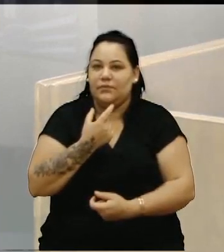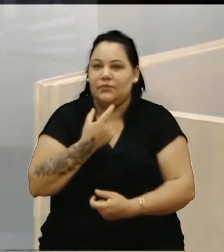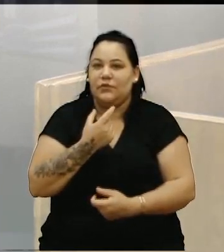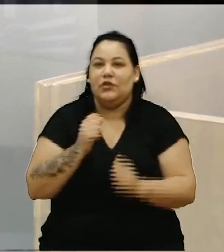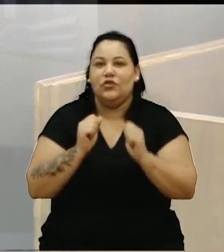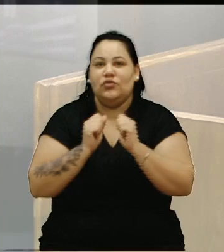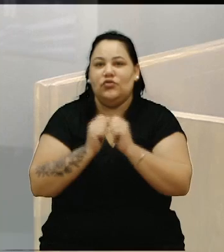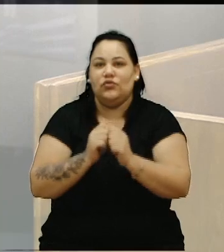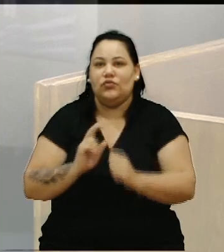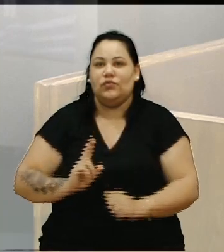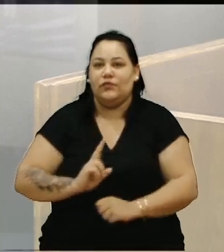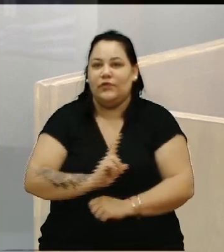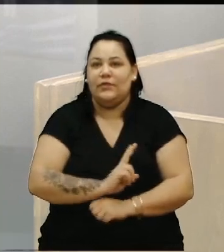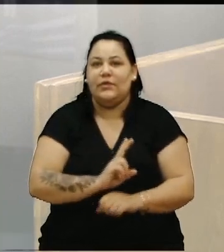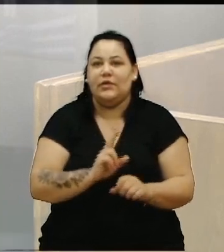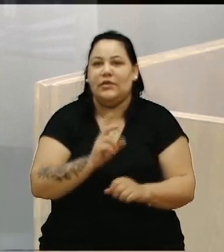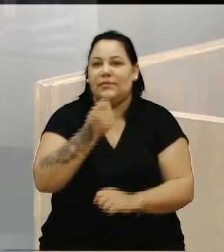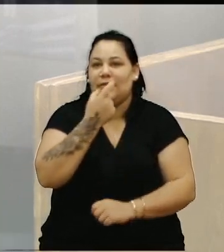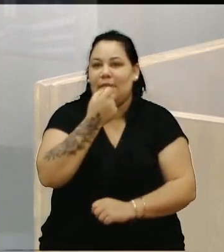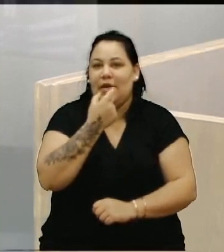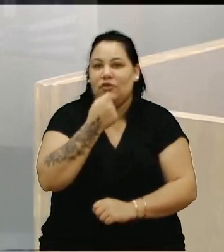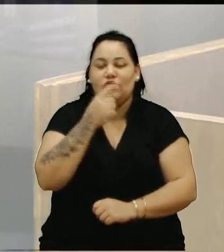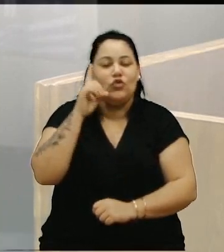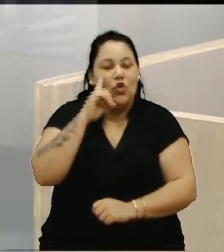isso aqui, diariamente.